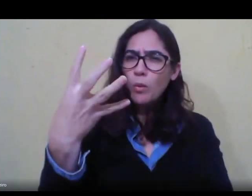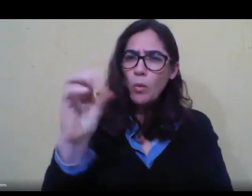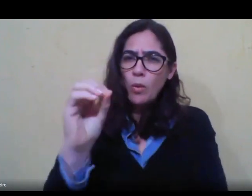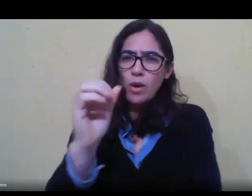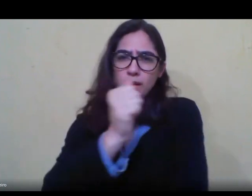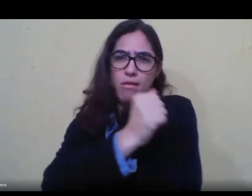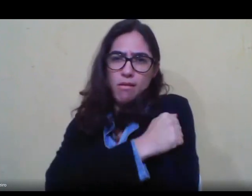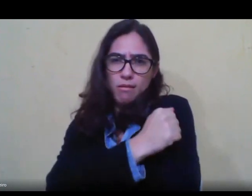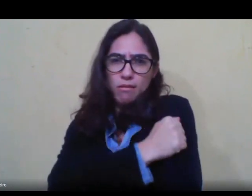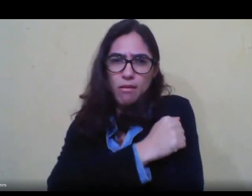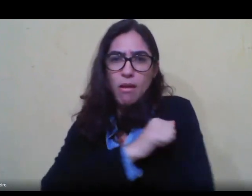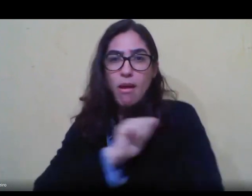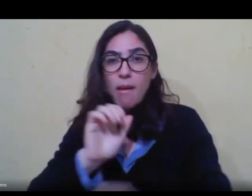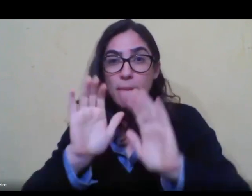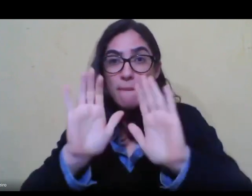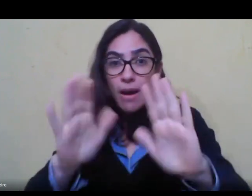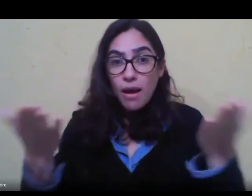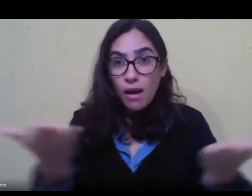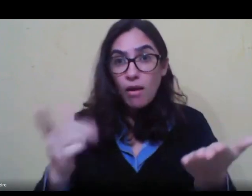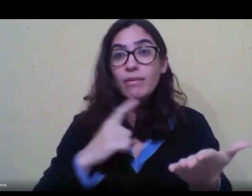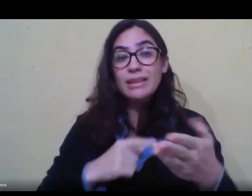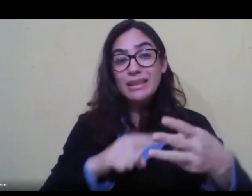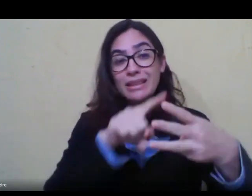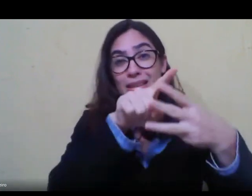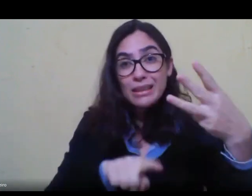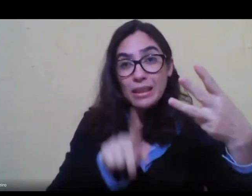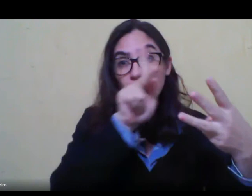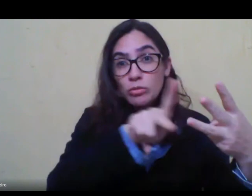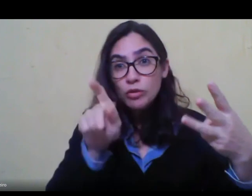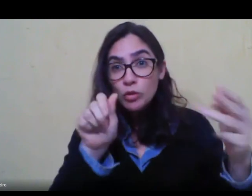criar nova ficha de caracterização para essa disciplina?